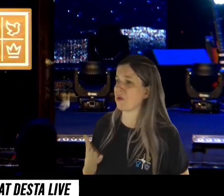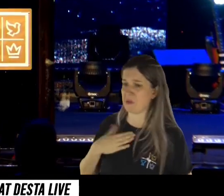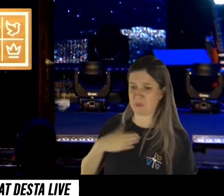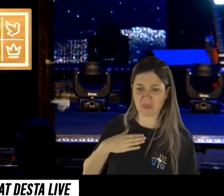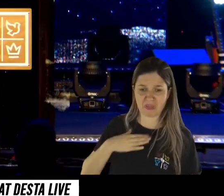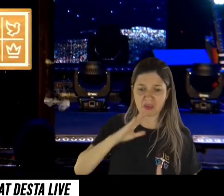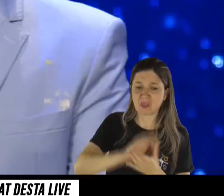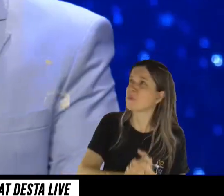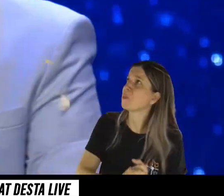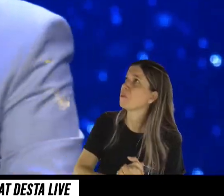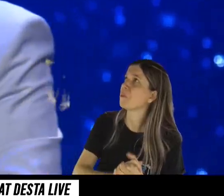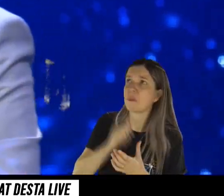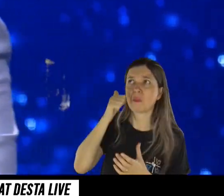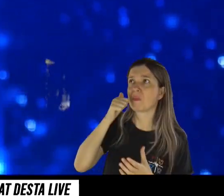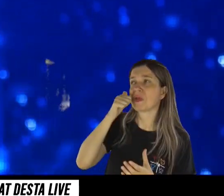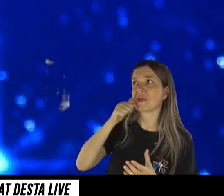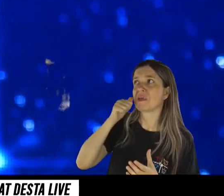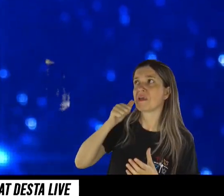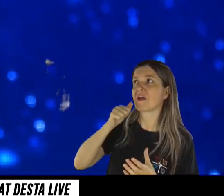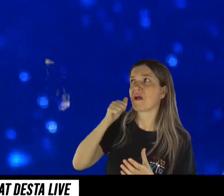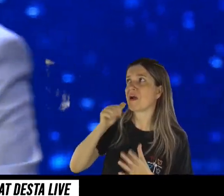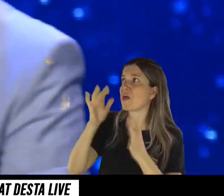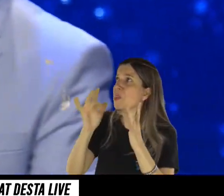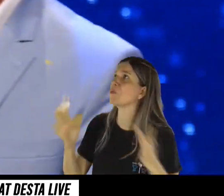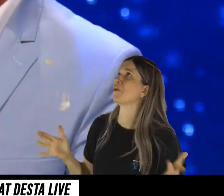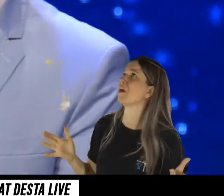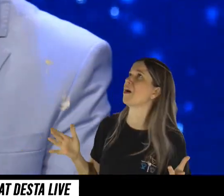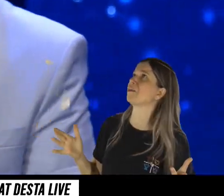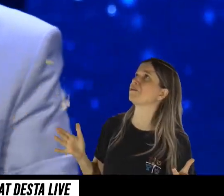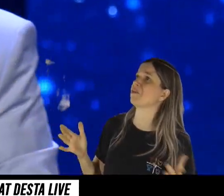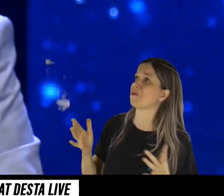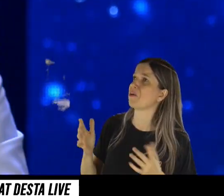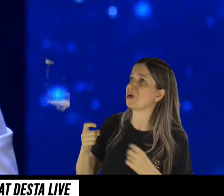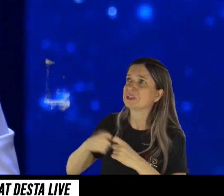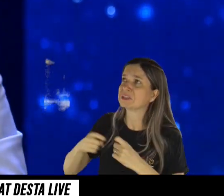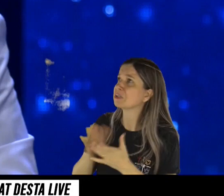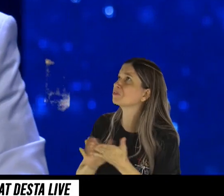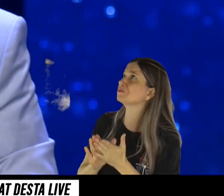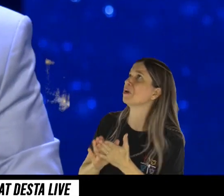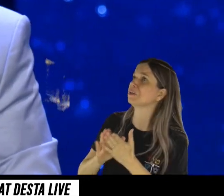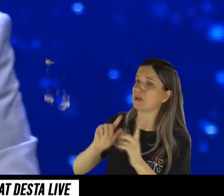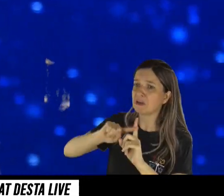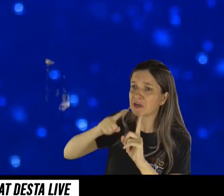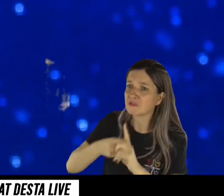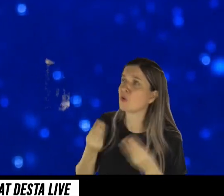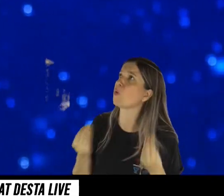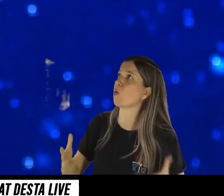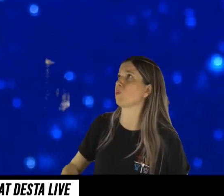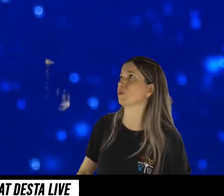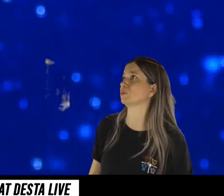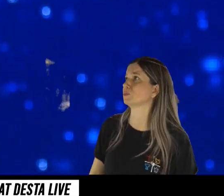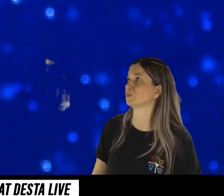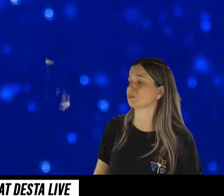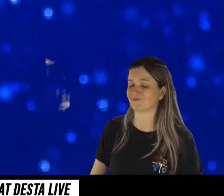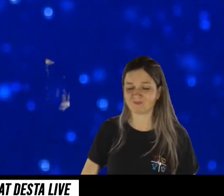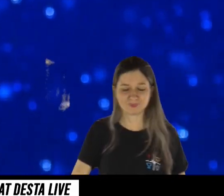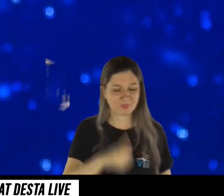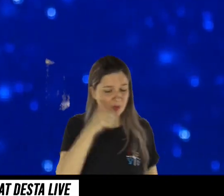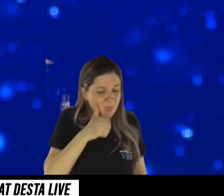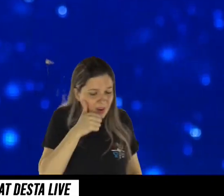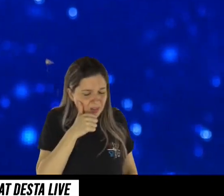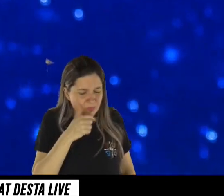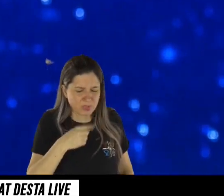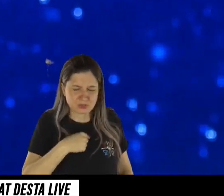E mesma coisa, Maria. Sabia que o anjo tinha falado com ela, mas ela pensou, puxa, José vai me abandonar.